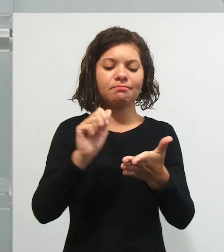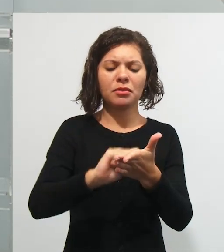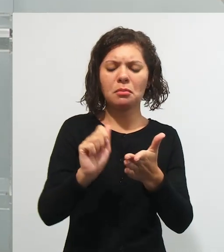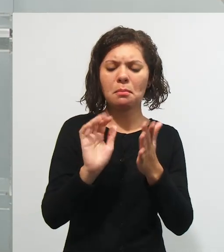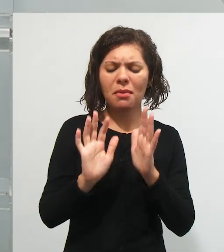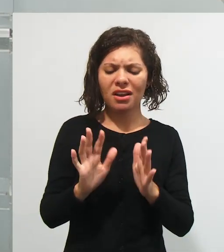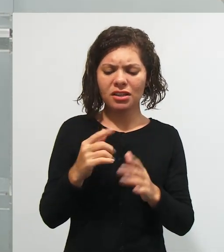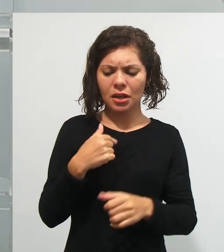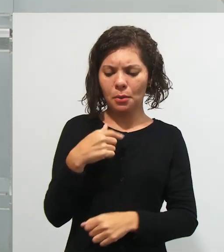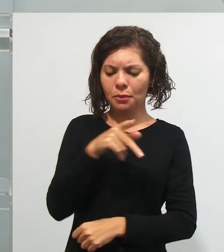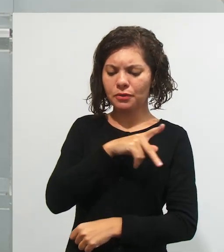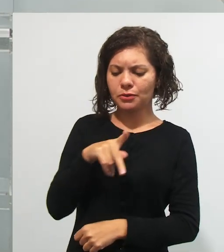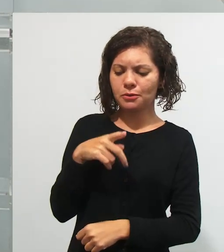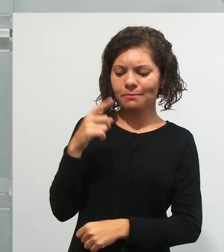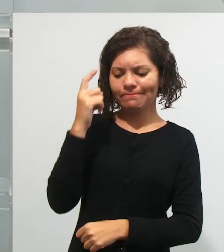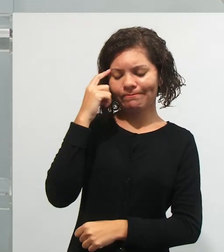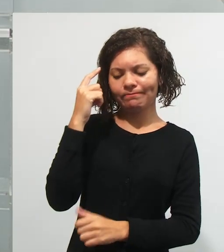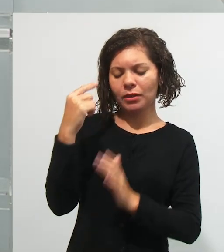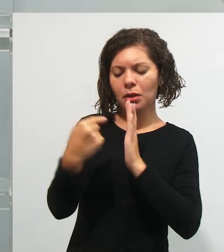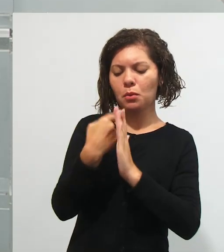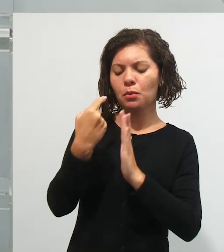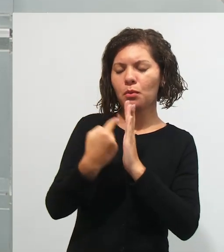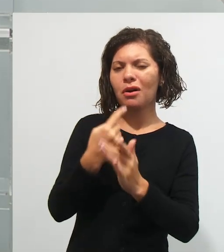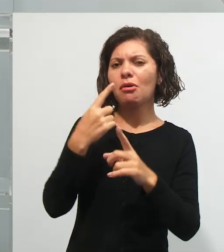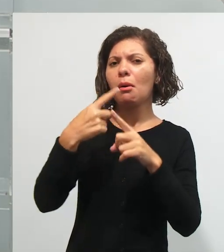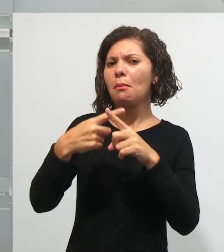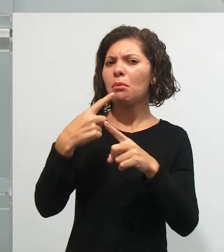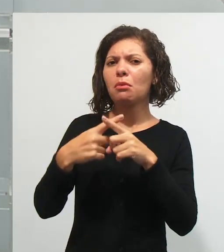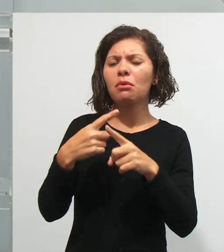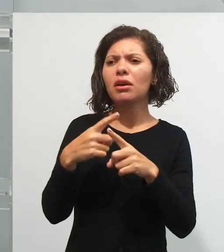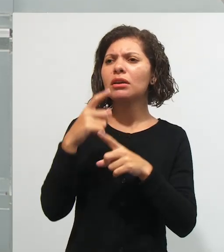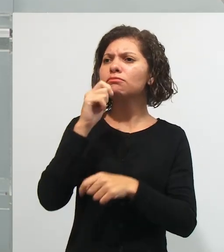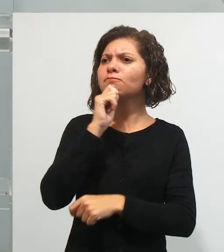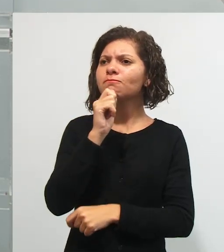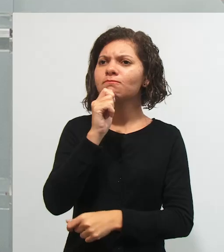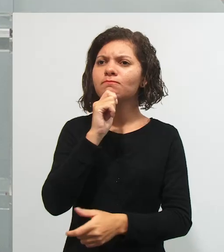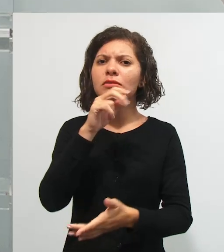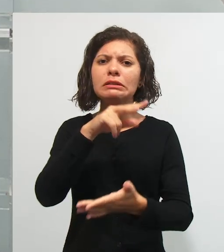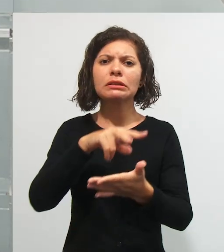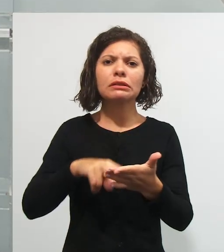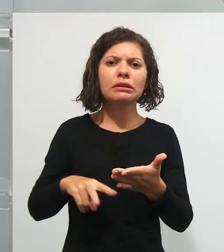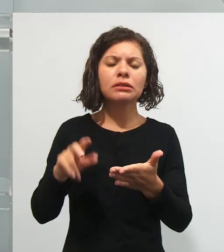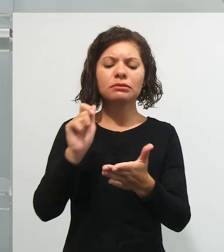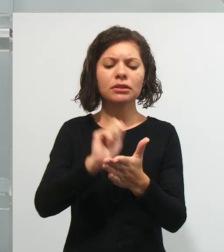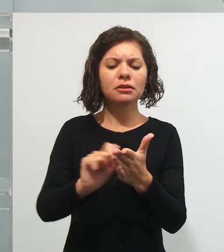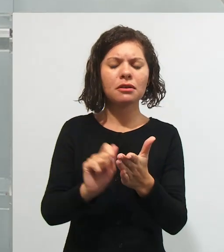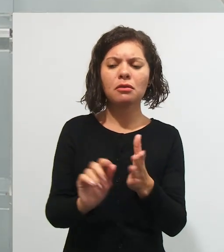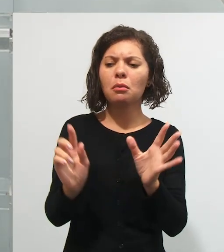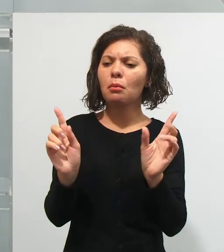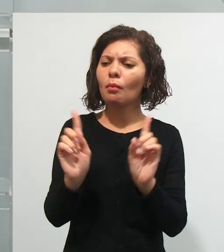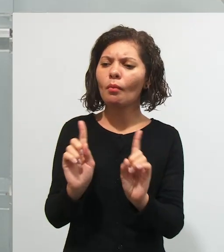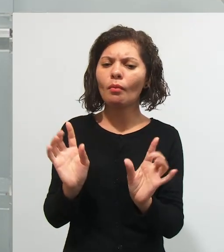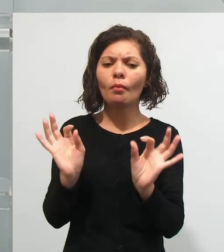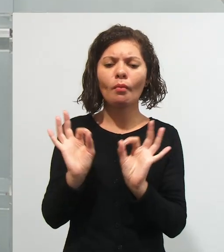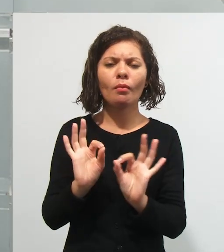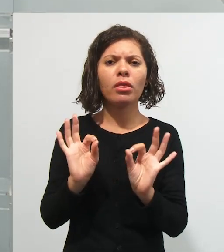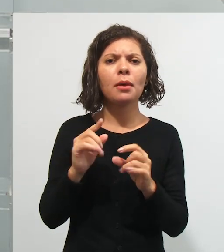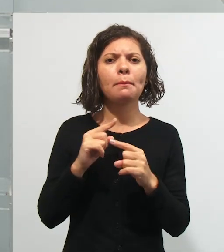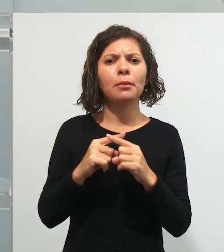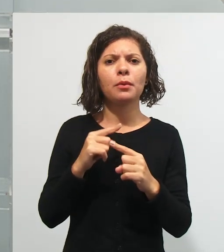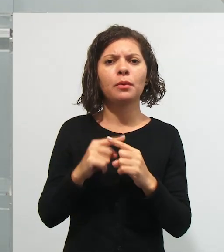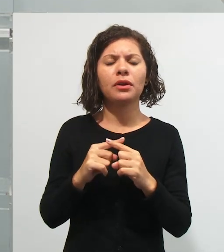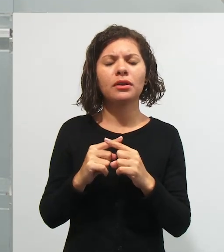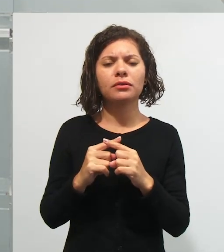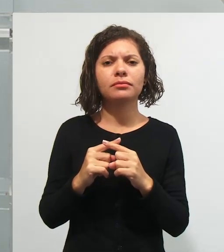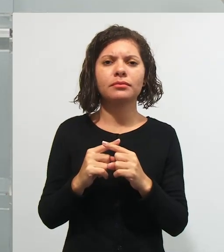está dificultando esse processo? Então eu questiono, o que está dificultando esse processo de desenvolvimento da leitura e